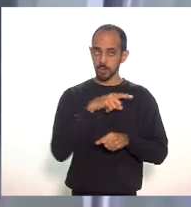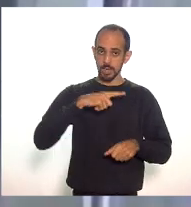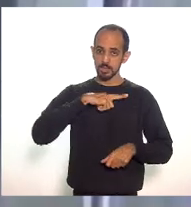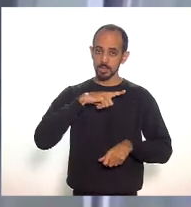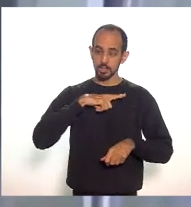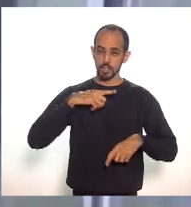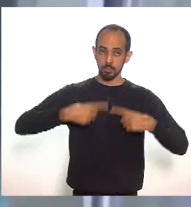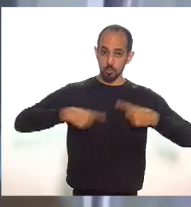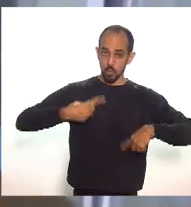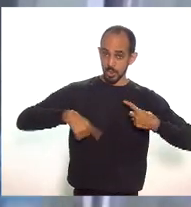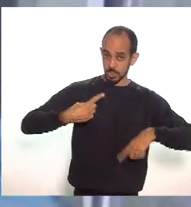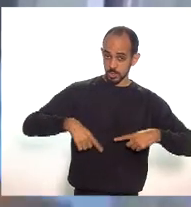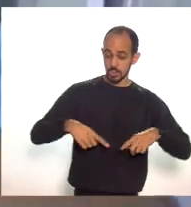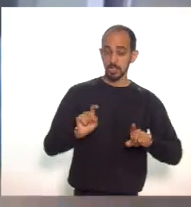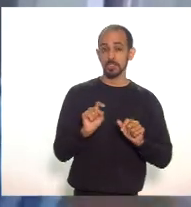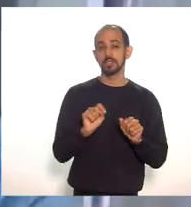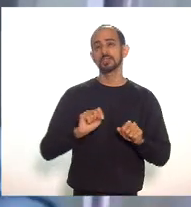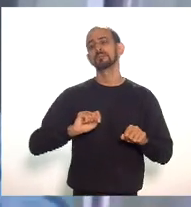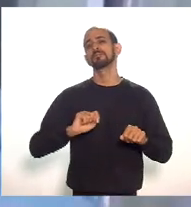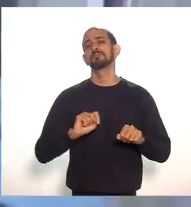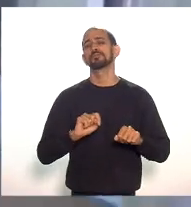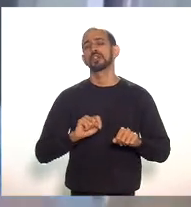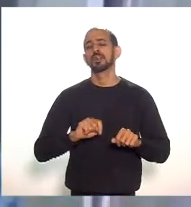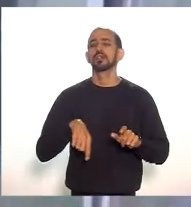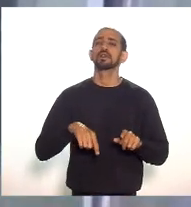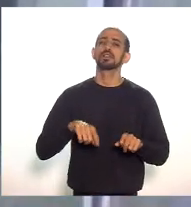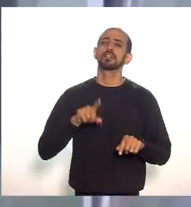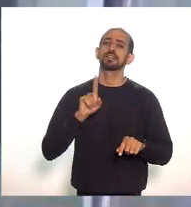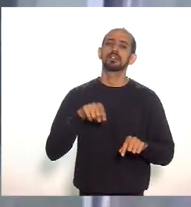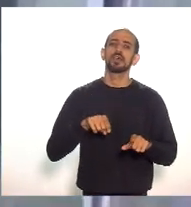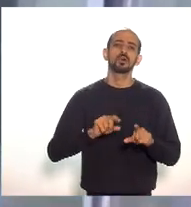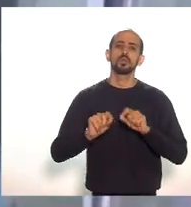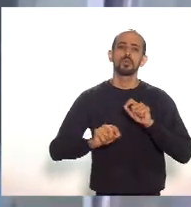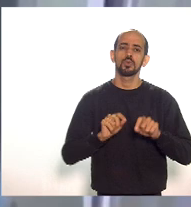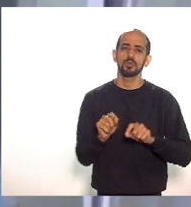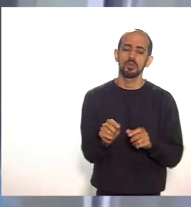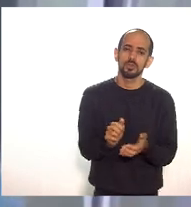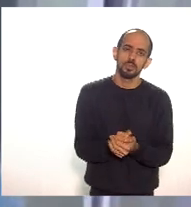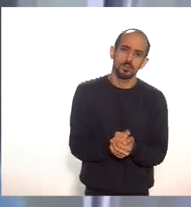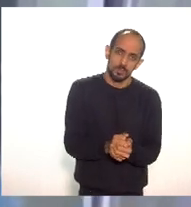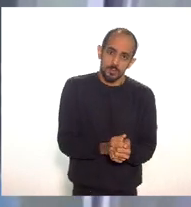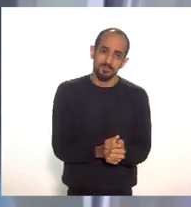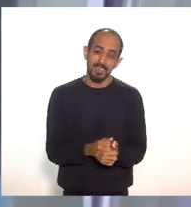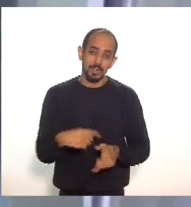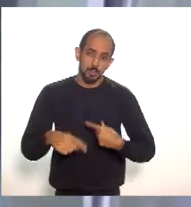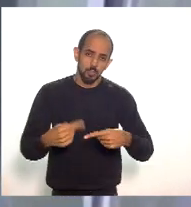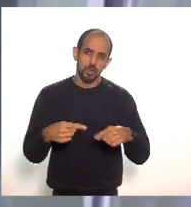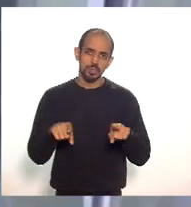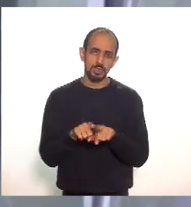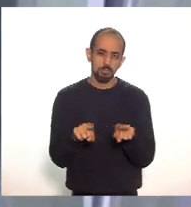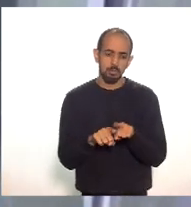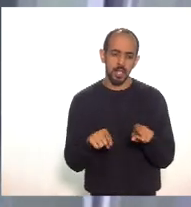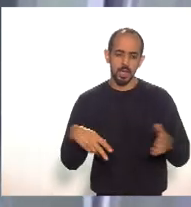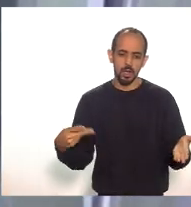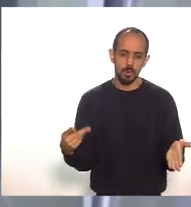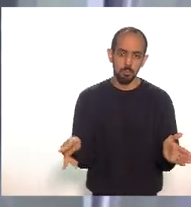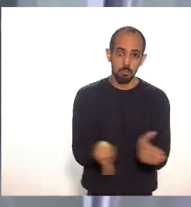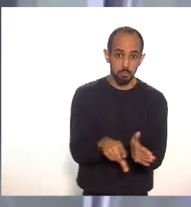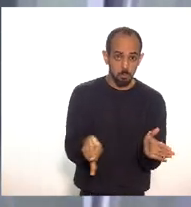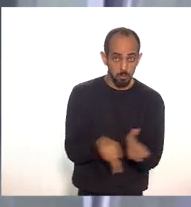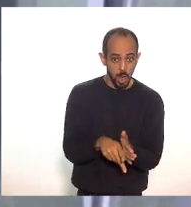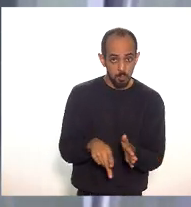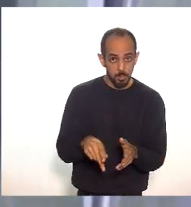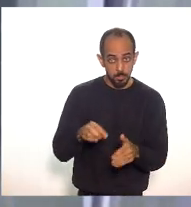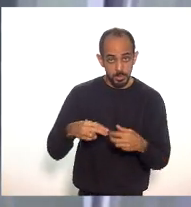políticas eram mundo né o fundo da dificuldade é o político mas depois né o próprio Ministério